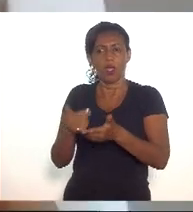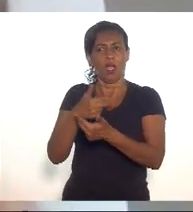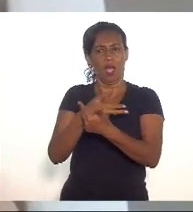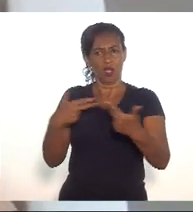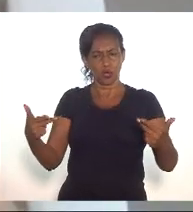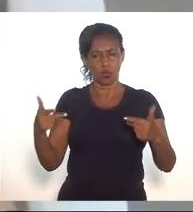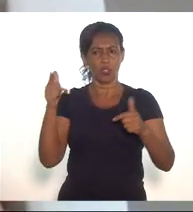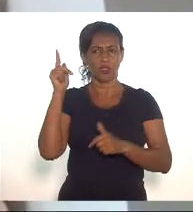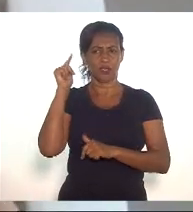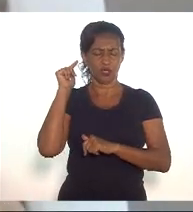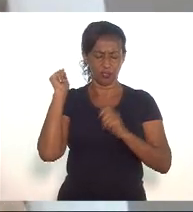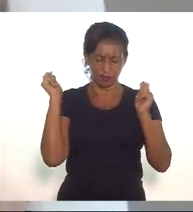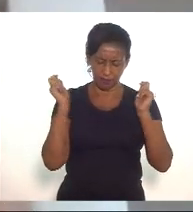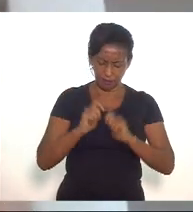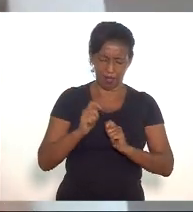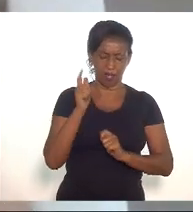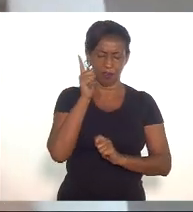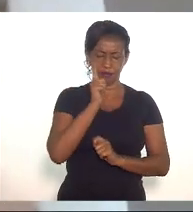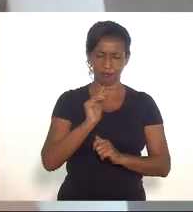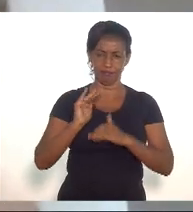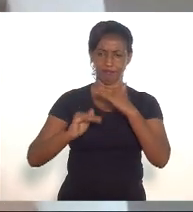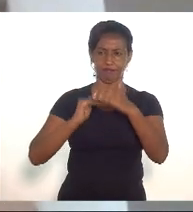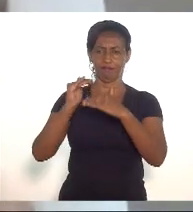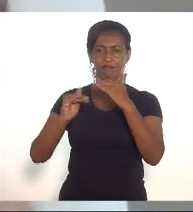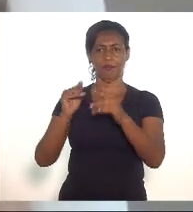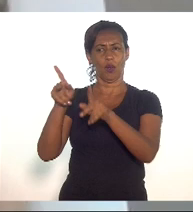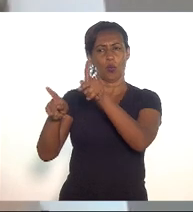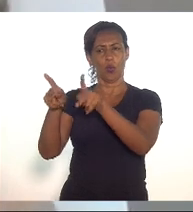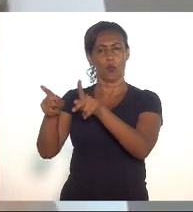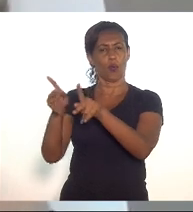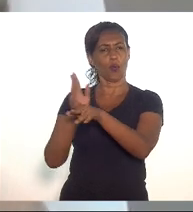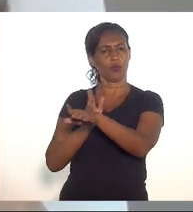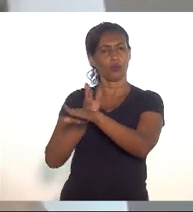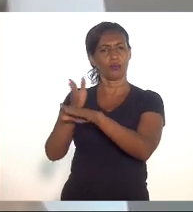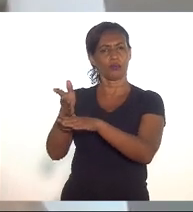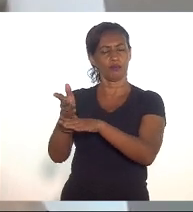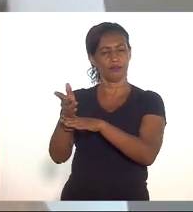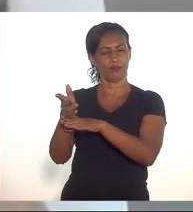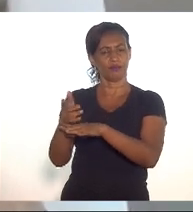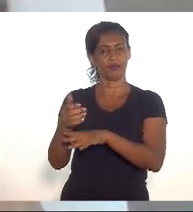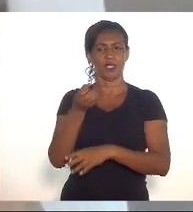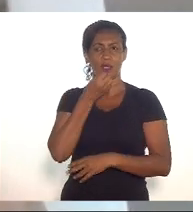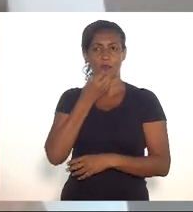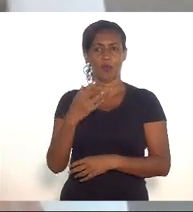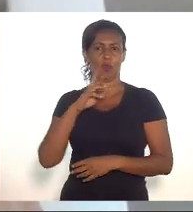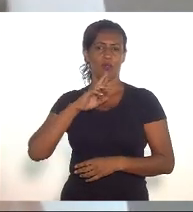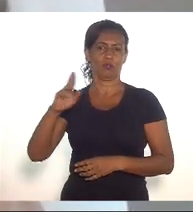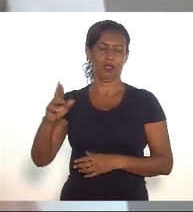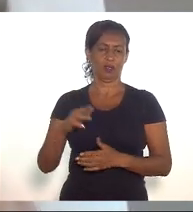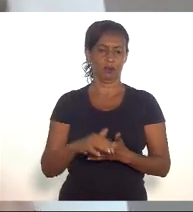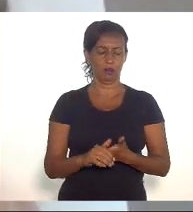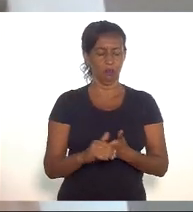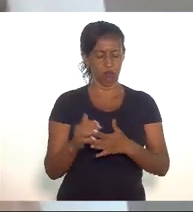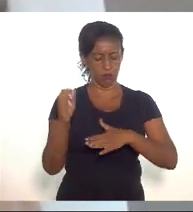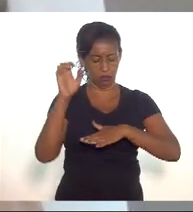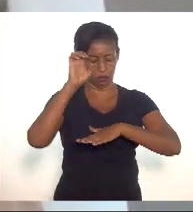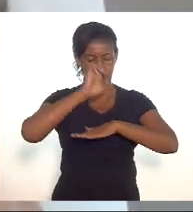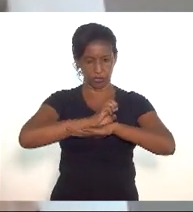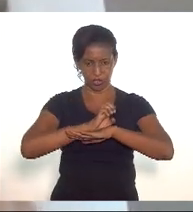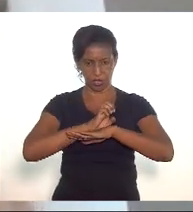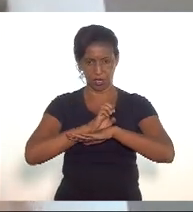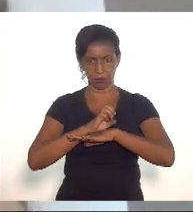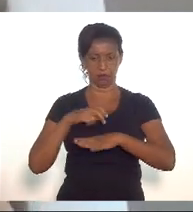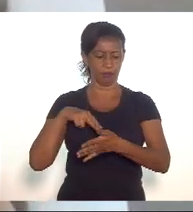e, no final, quem vai ter o benefício disso é a população, que a gente está vendo isso. Agora, o Estado tem que estar permanente,